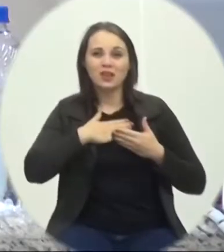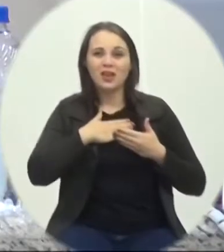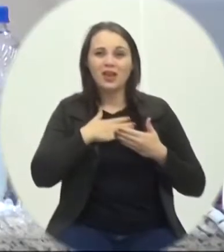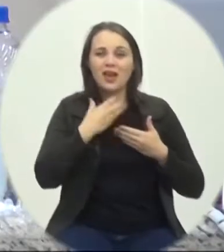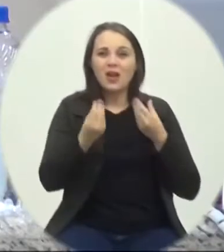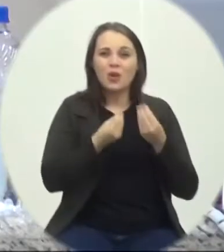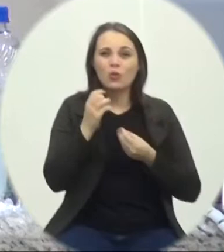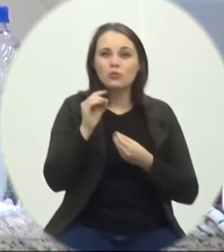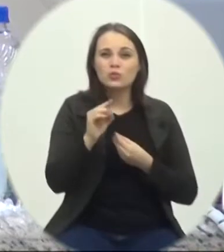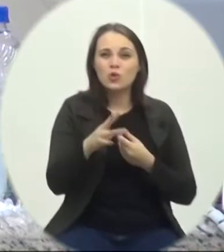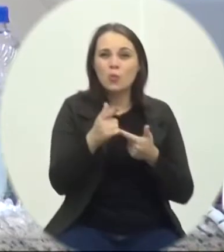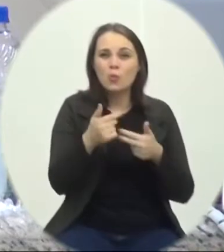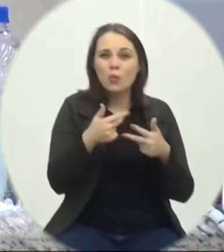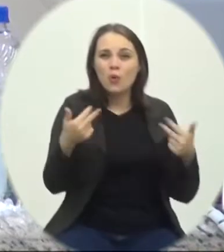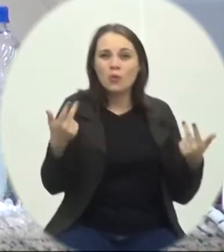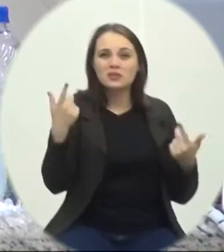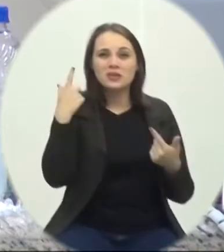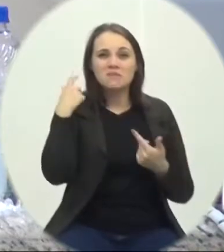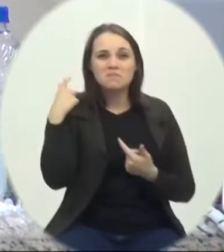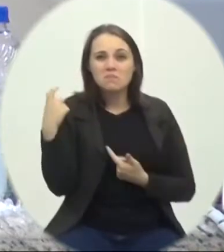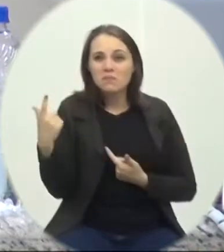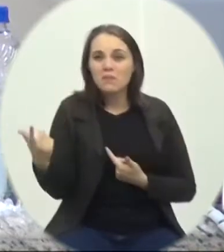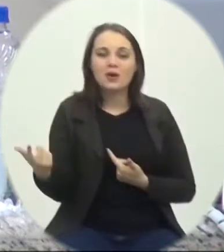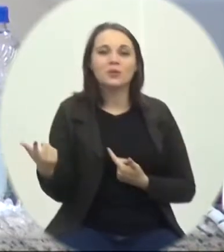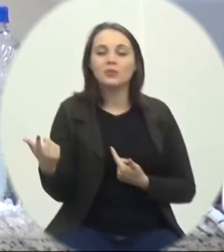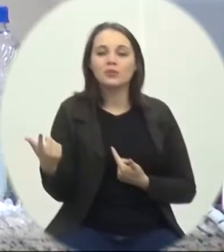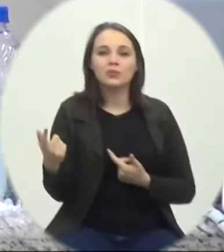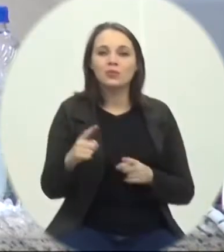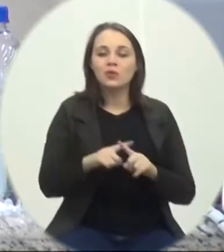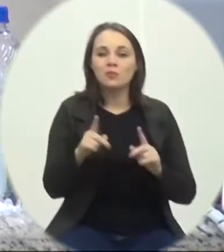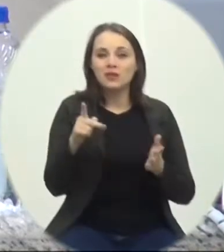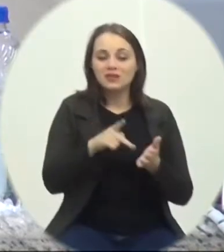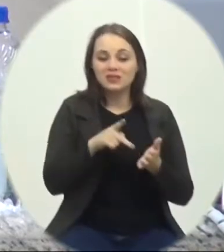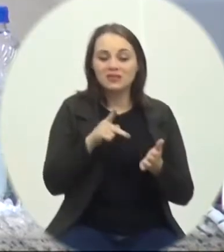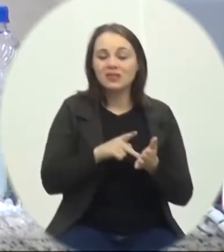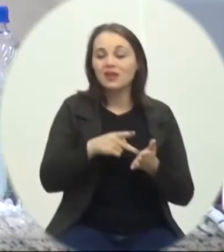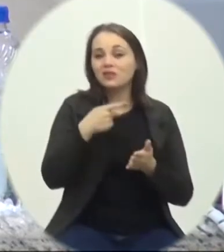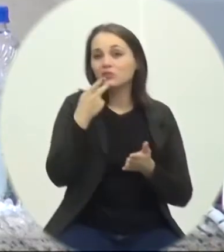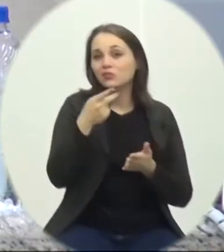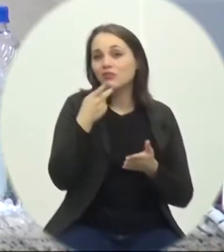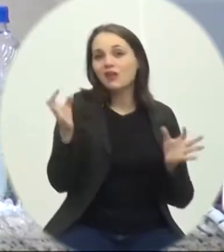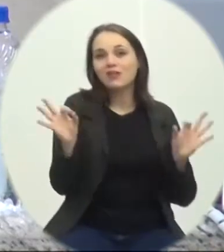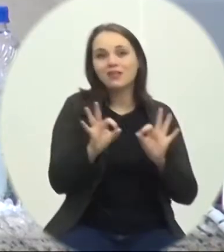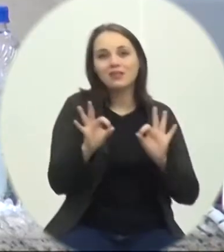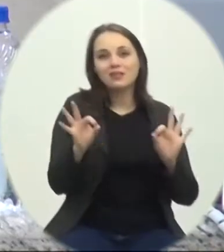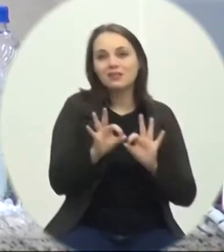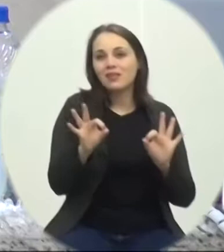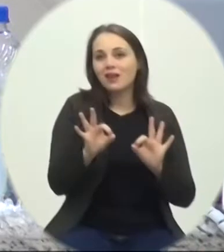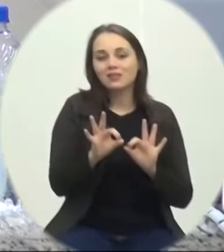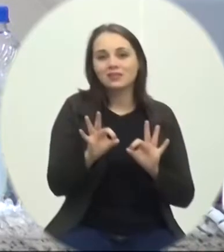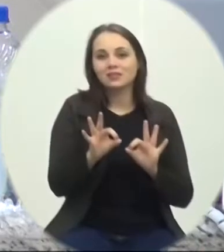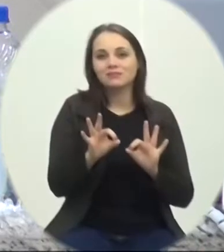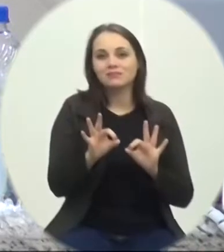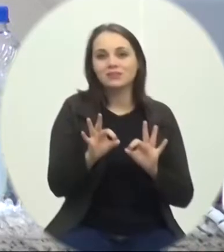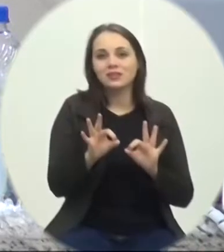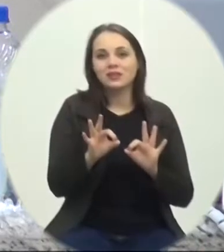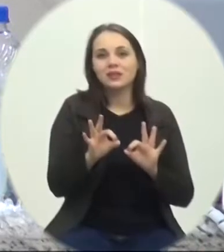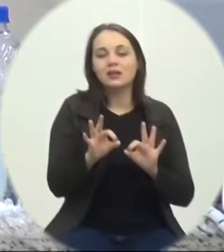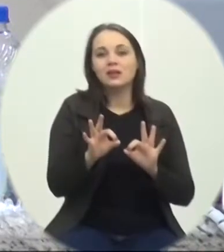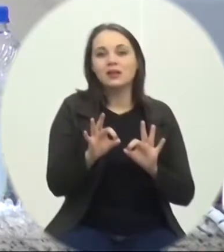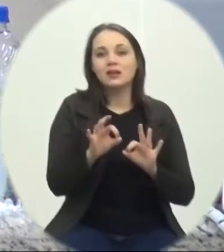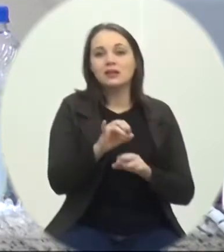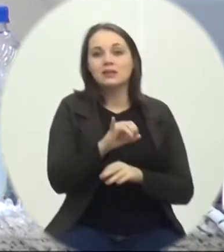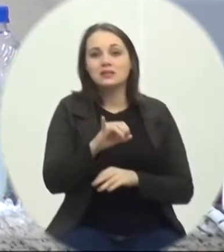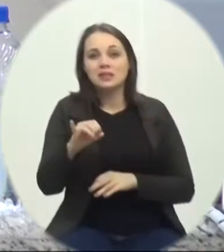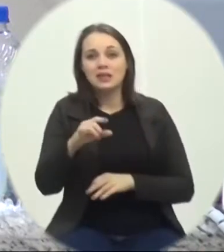Ainda que eu tenha o dom da profecia e saiba todos os mistérios e todo o conhecimento, e tenha uma fé capaz de mover montanhas, mas não